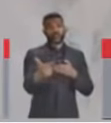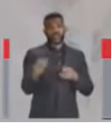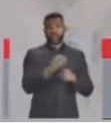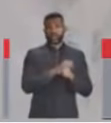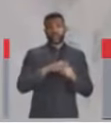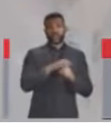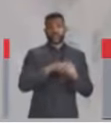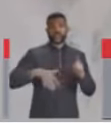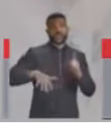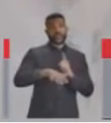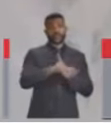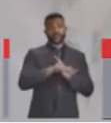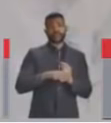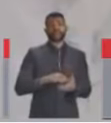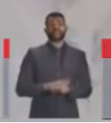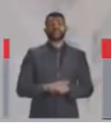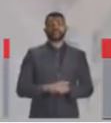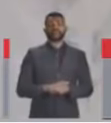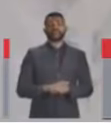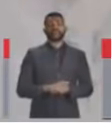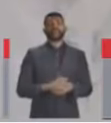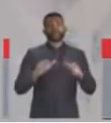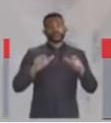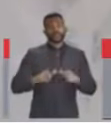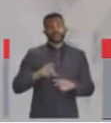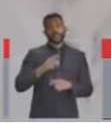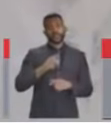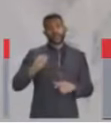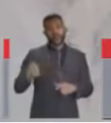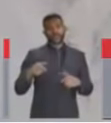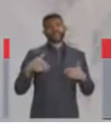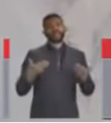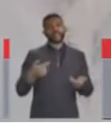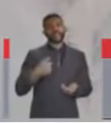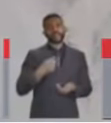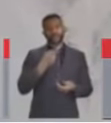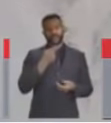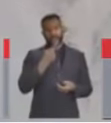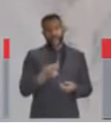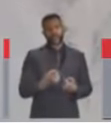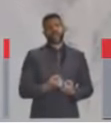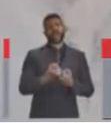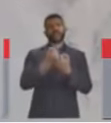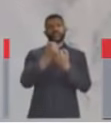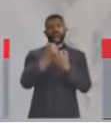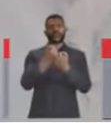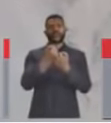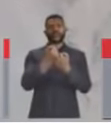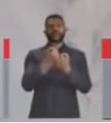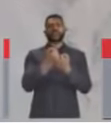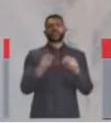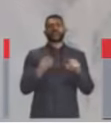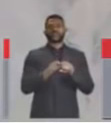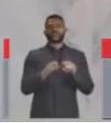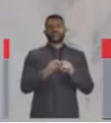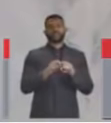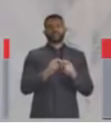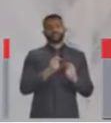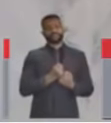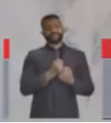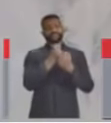social e sobretudo em pular então fica aqui seu presidente o nosso registro de apoio de